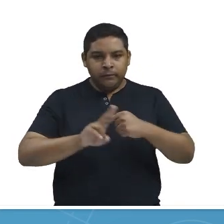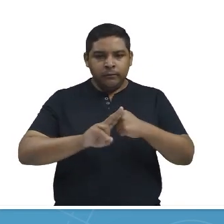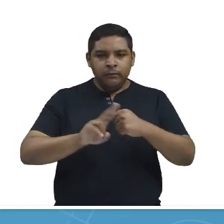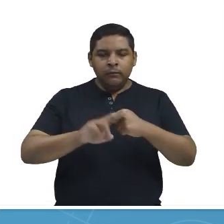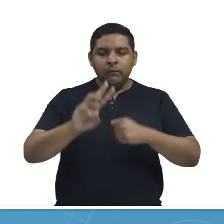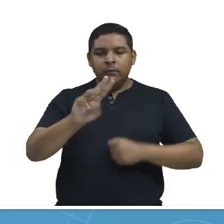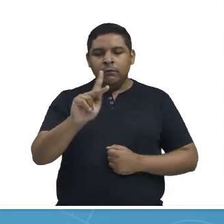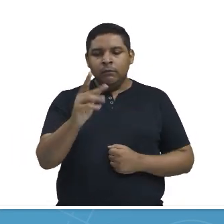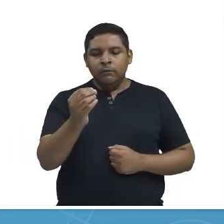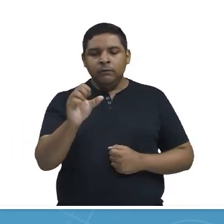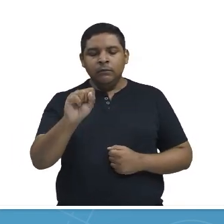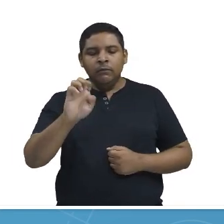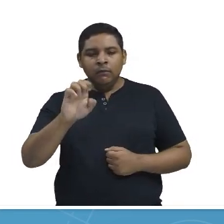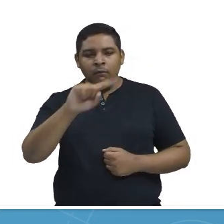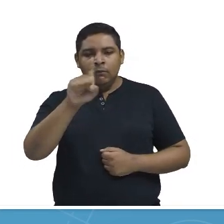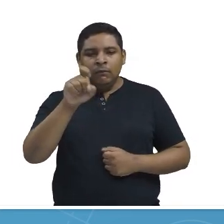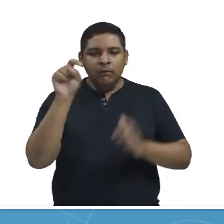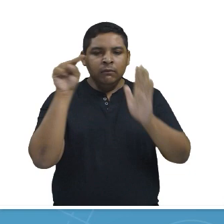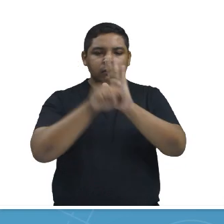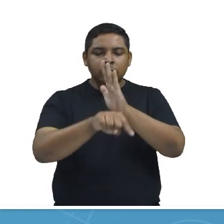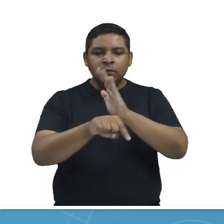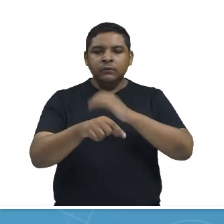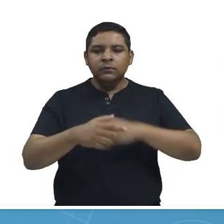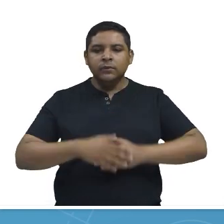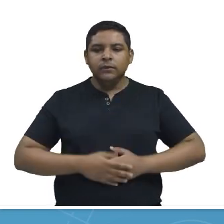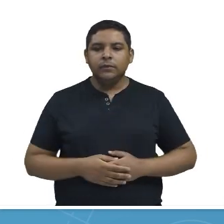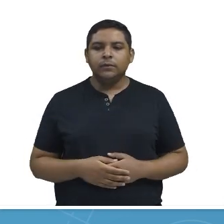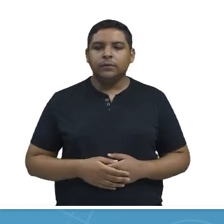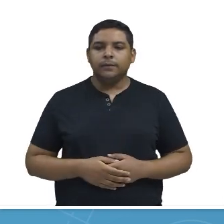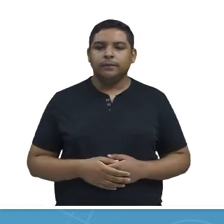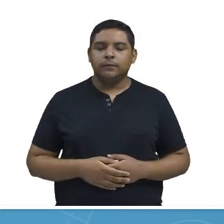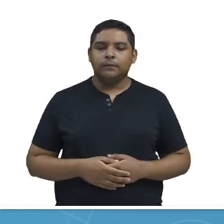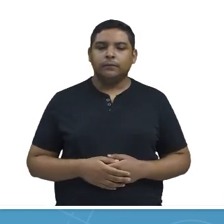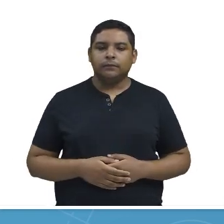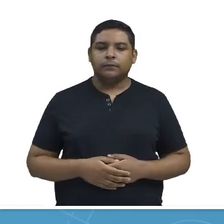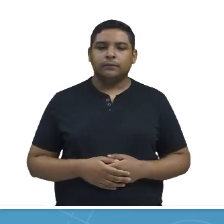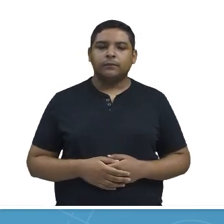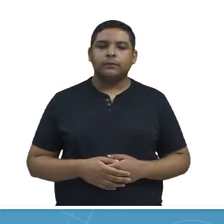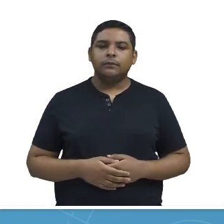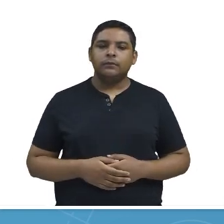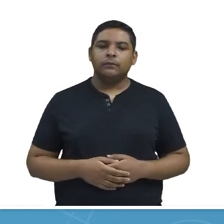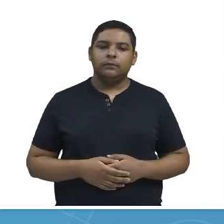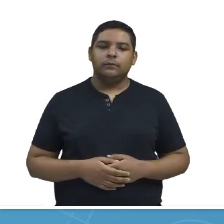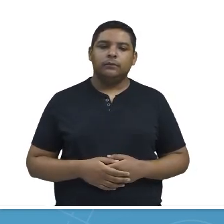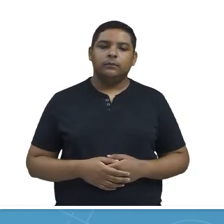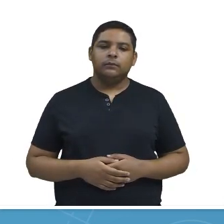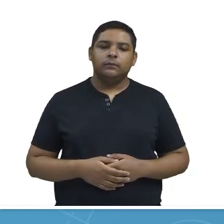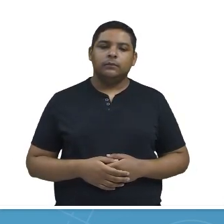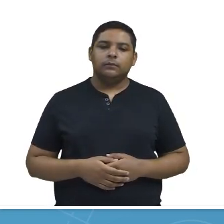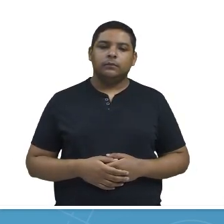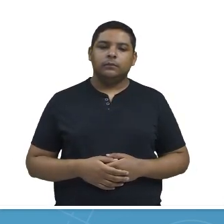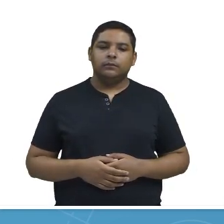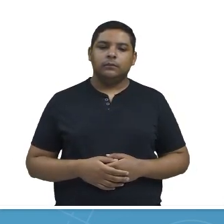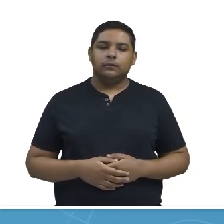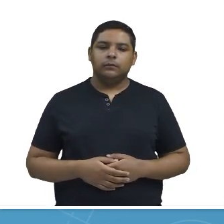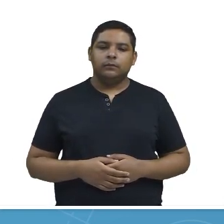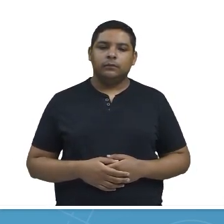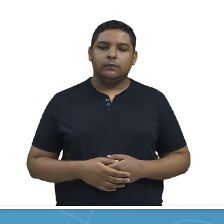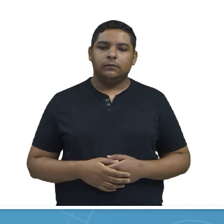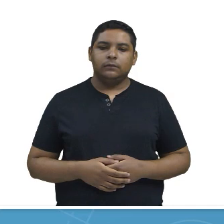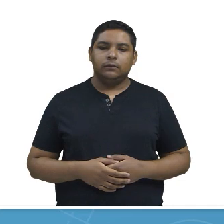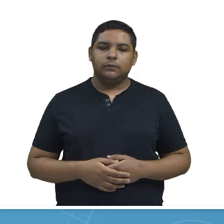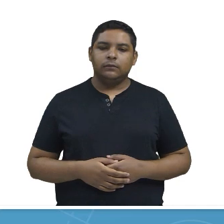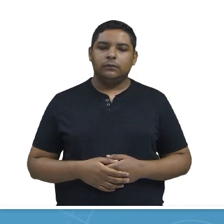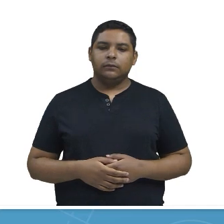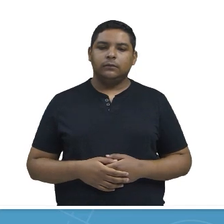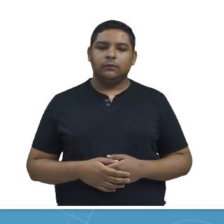pronome interrogativo, porque ele está iniciando uma pergunta, né? De quem é? A quem pertence? Continuando um pouquinho mais o